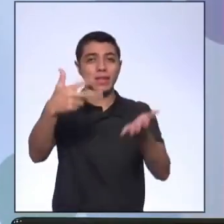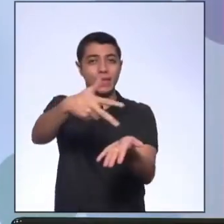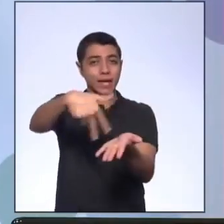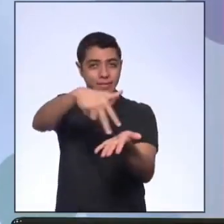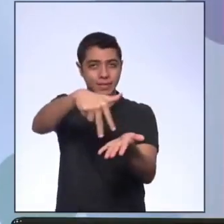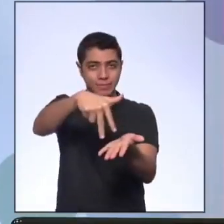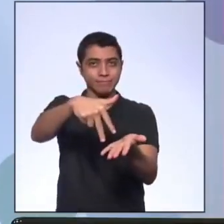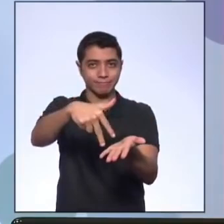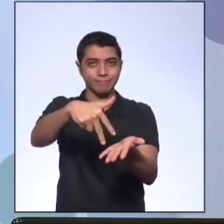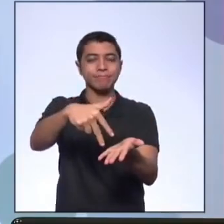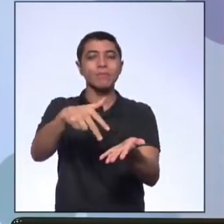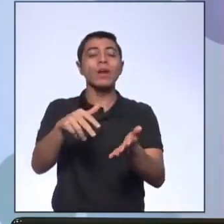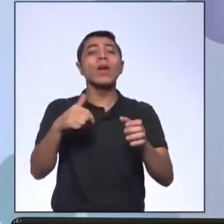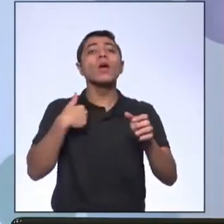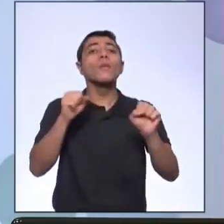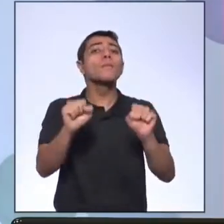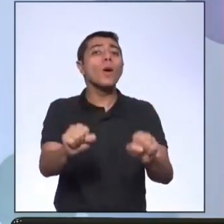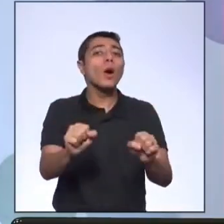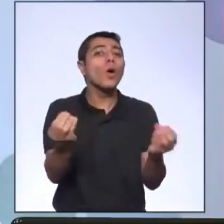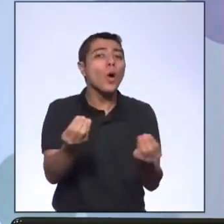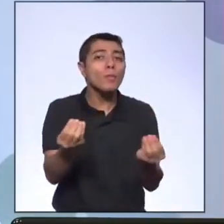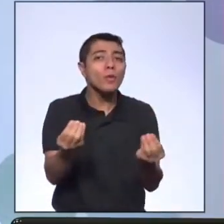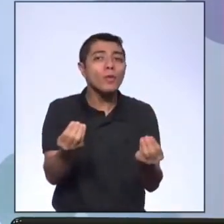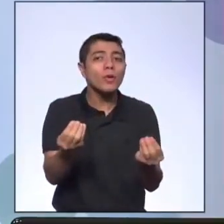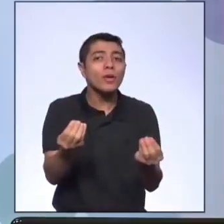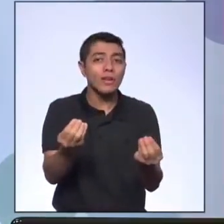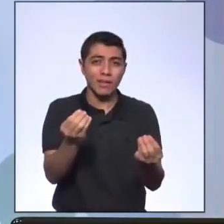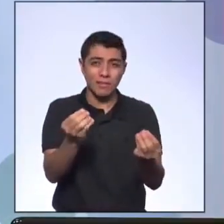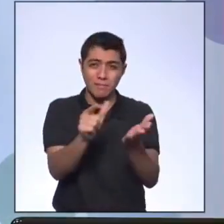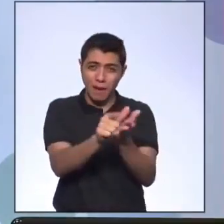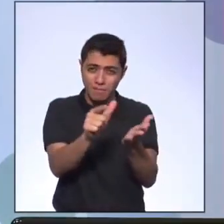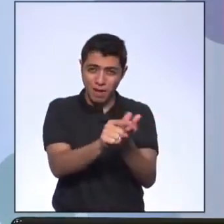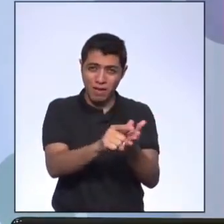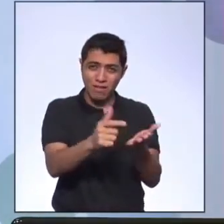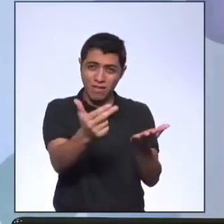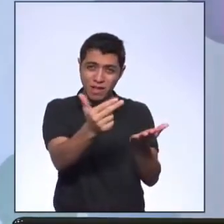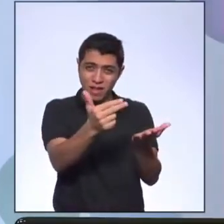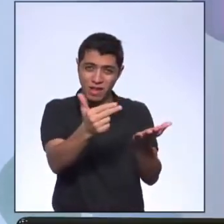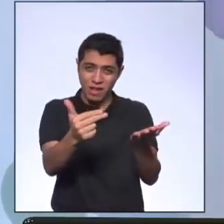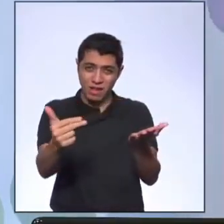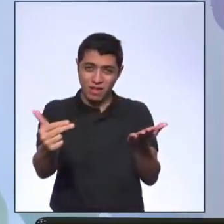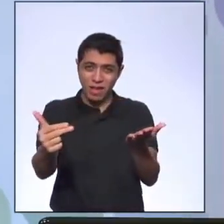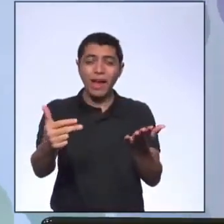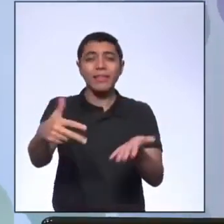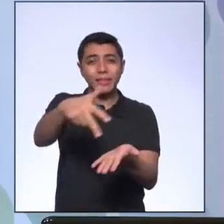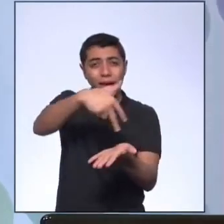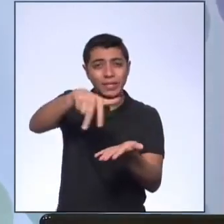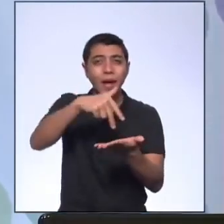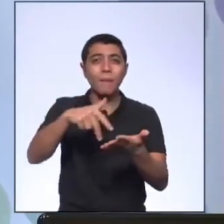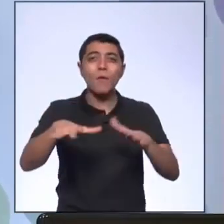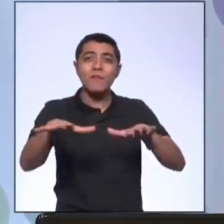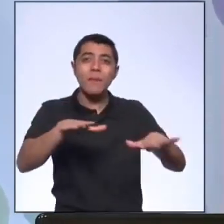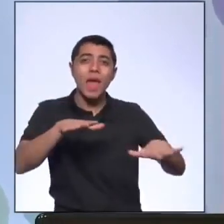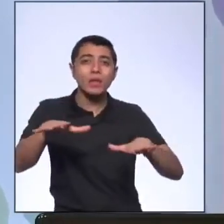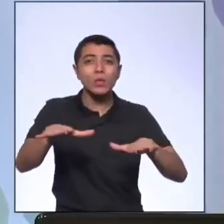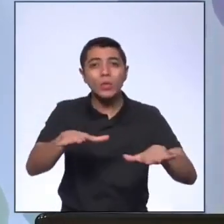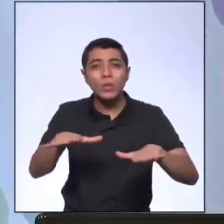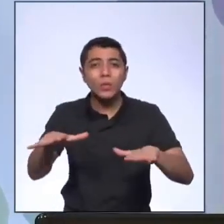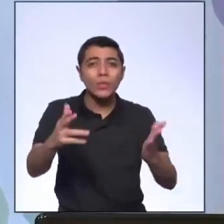coreografia. Antes eu demoraria meses para desenhar, né, página por página, símbolo por símbolo, né?